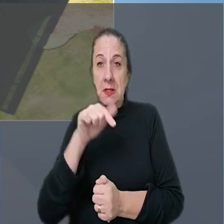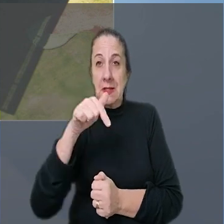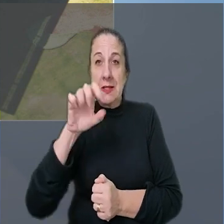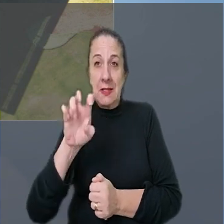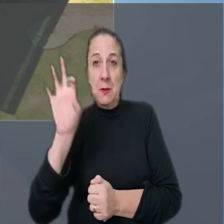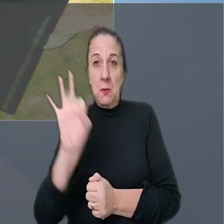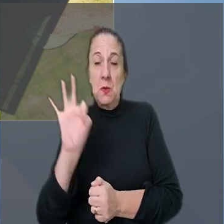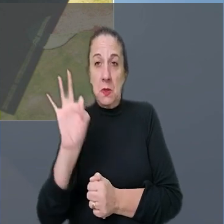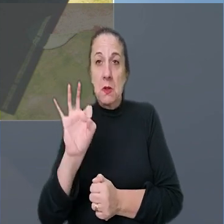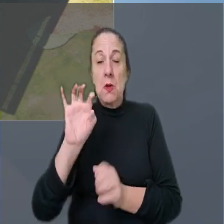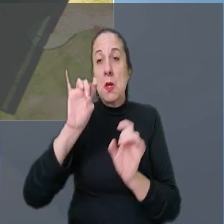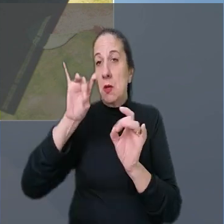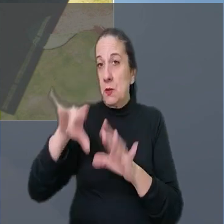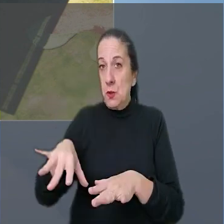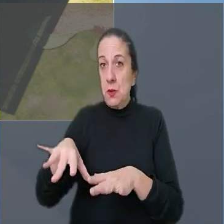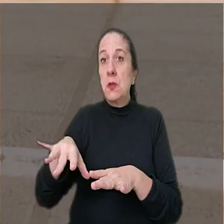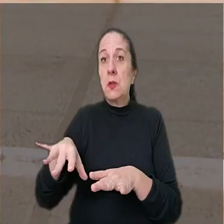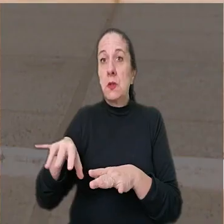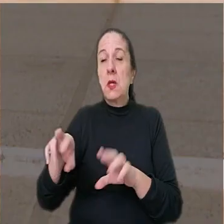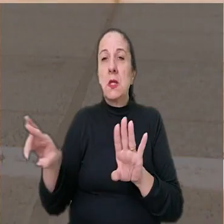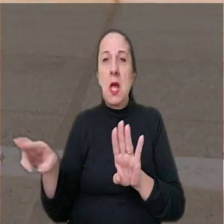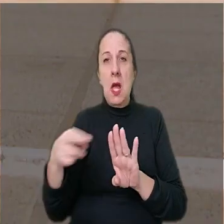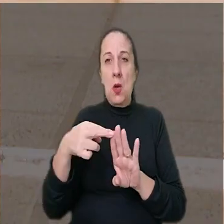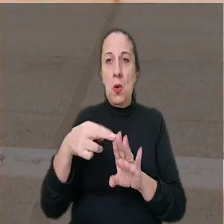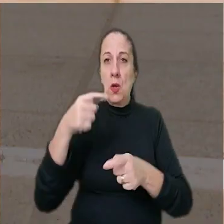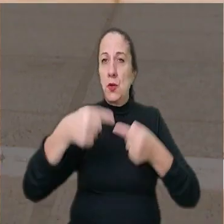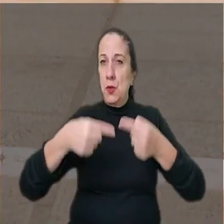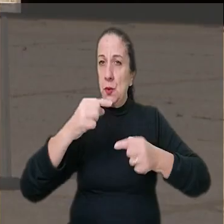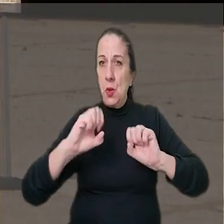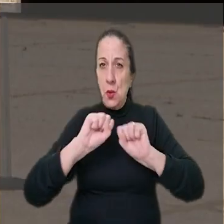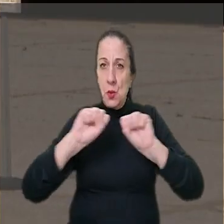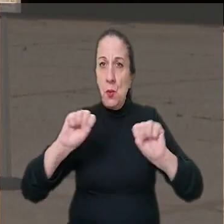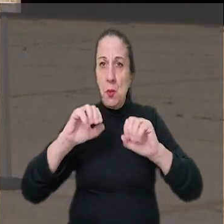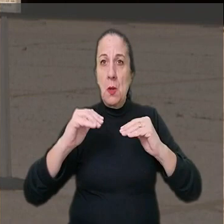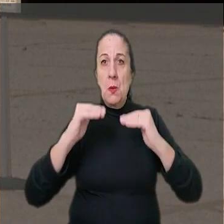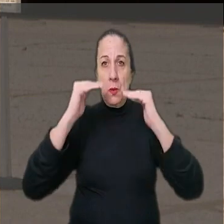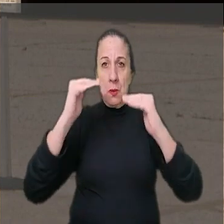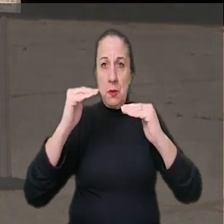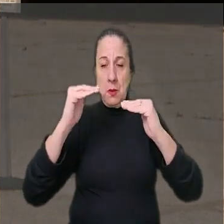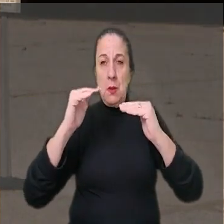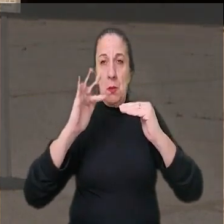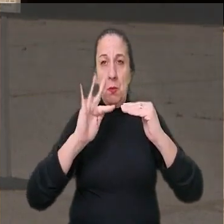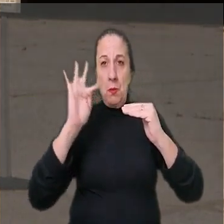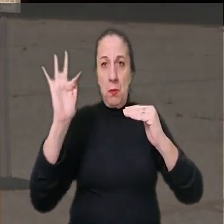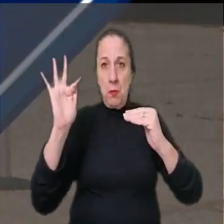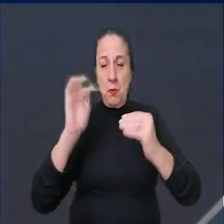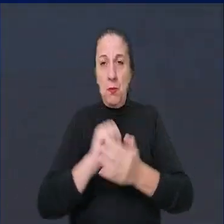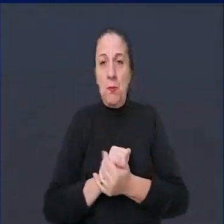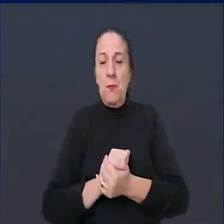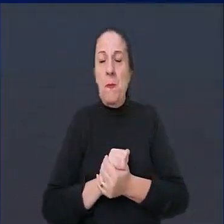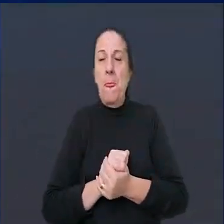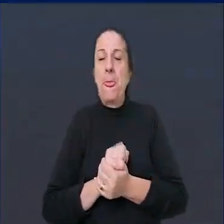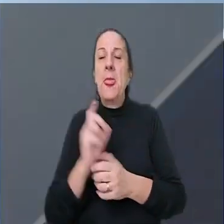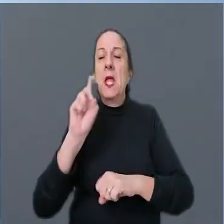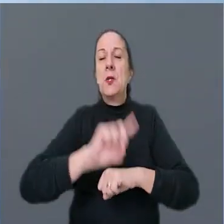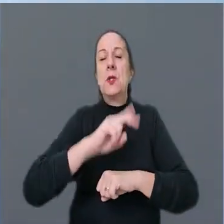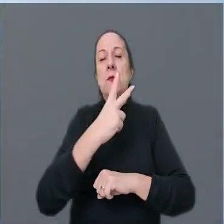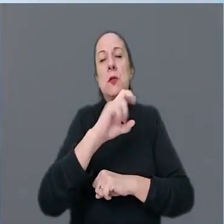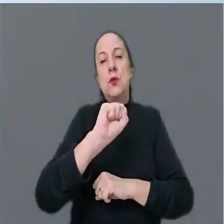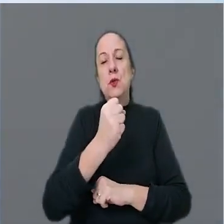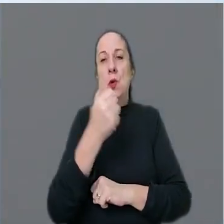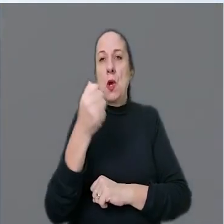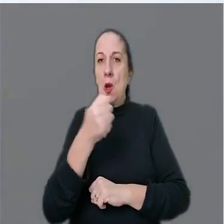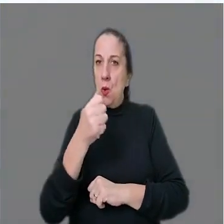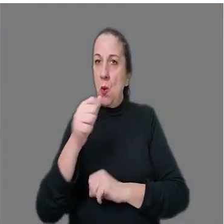95,72% deles houve desistência de recursos que levariam a discussão ao Supremo Tribunal Federal. Entre os